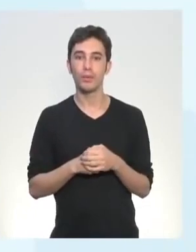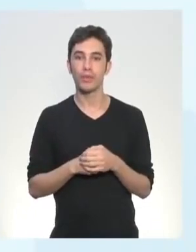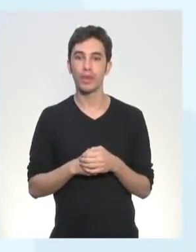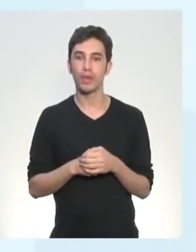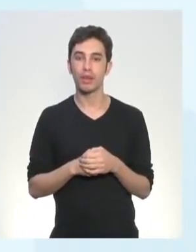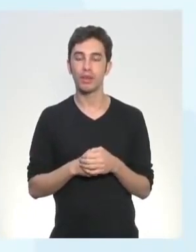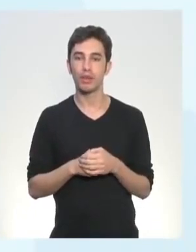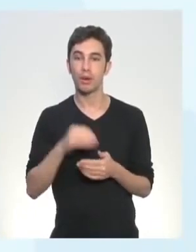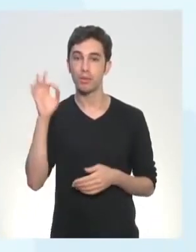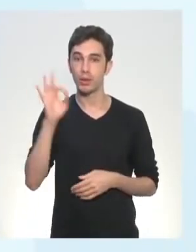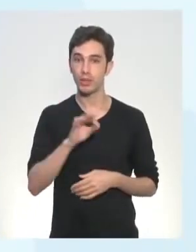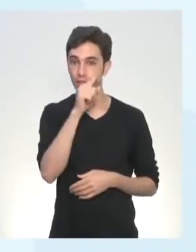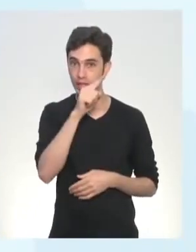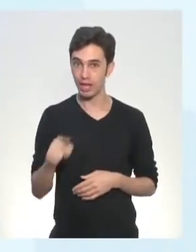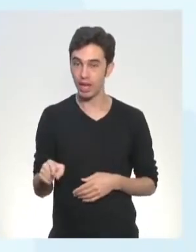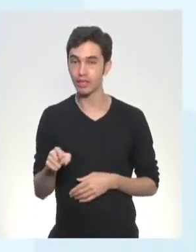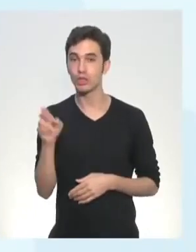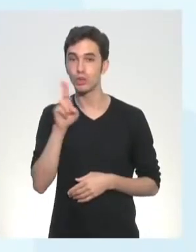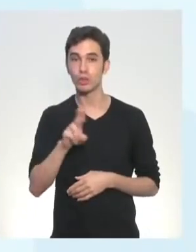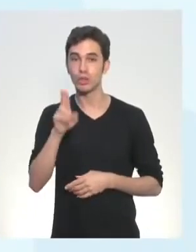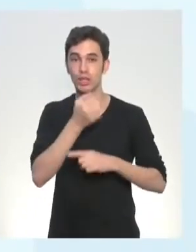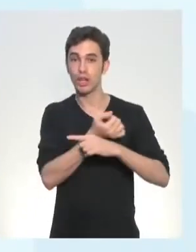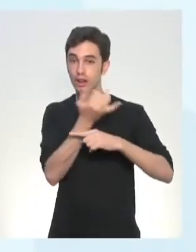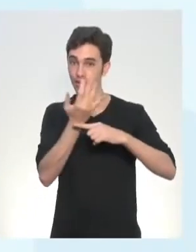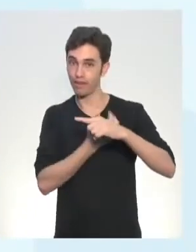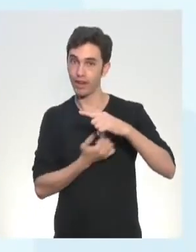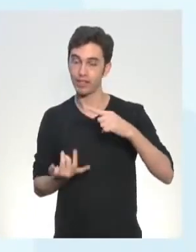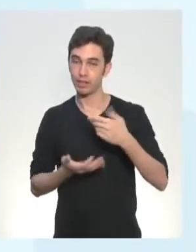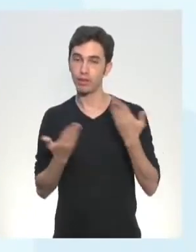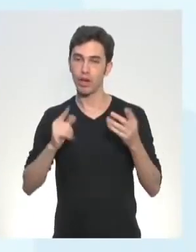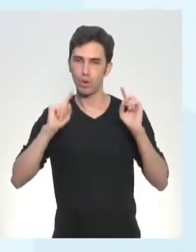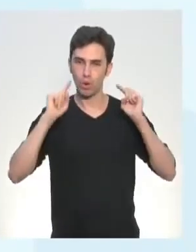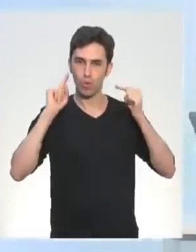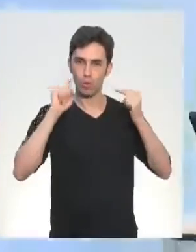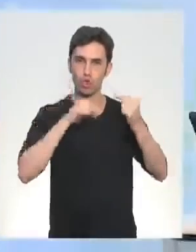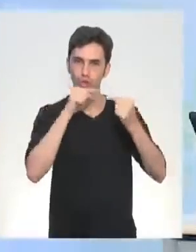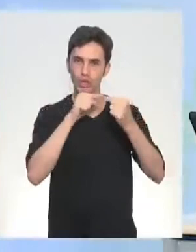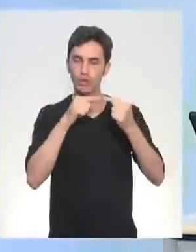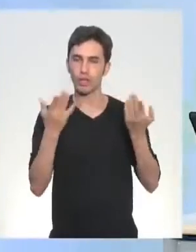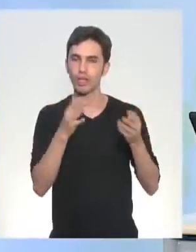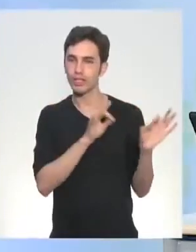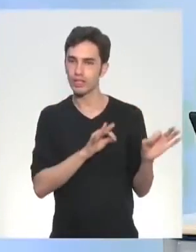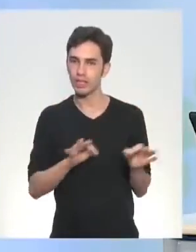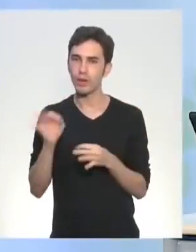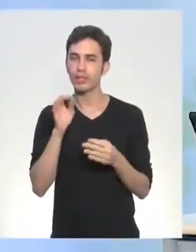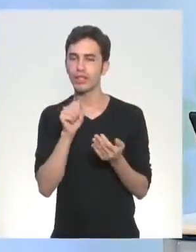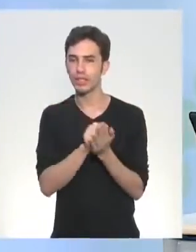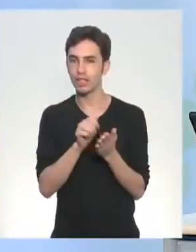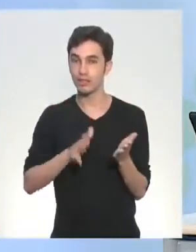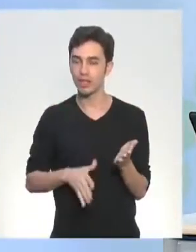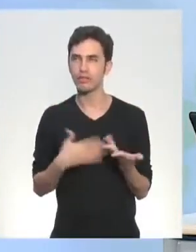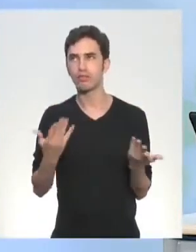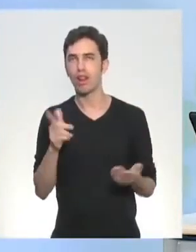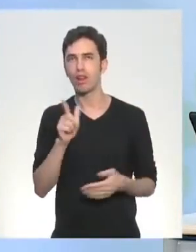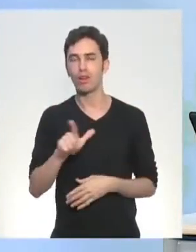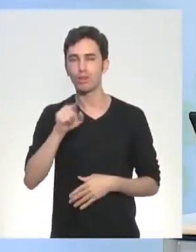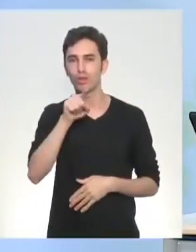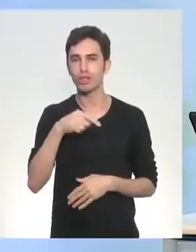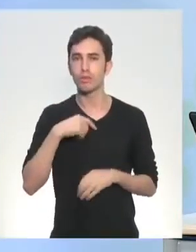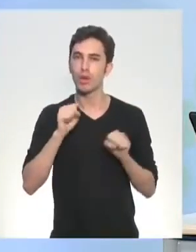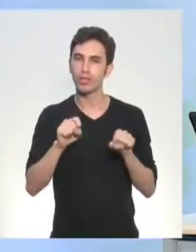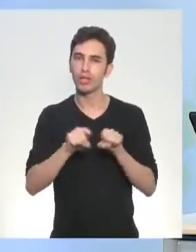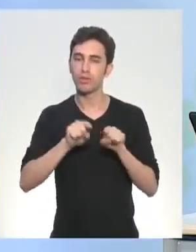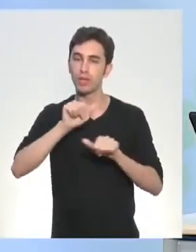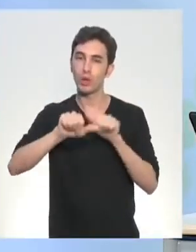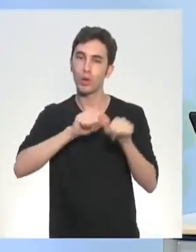ideia de porcentagem no formato de fração, tá? Porque esse era o objetivo dessa sequência de atividades. Claro, você pode também transformar a fração em